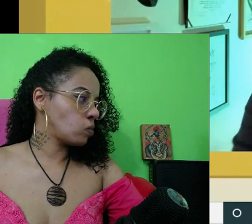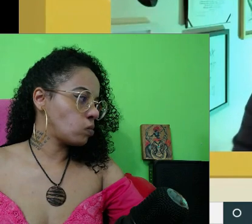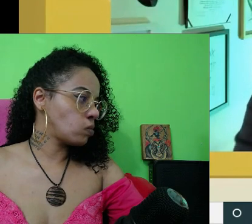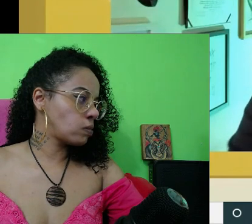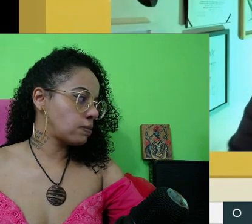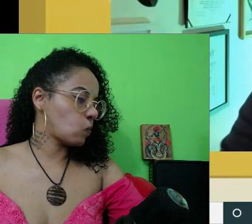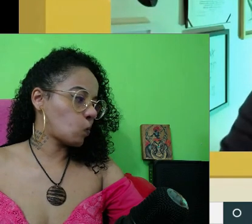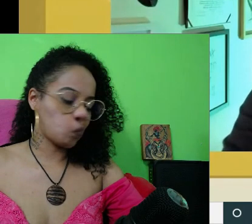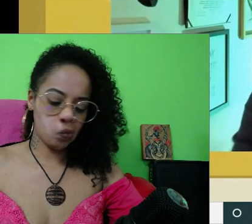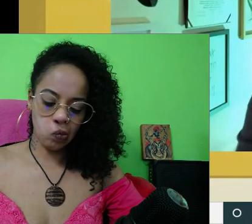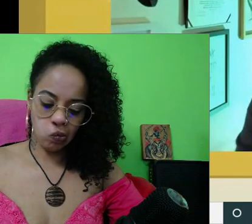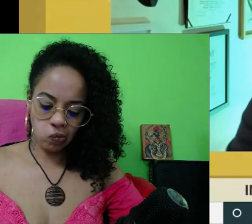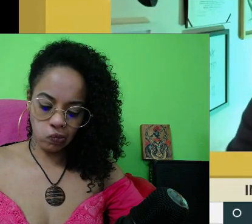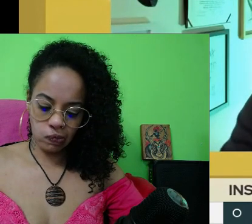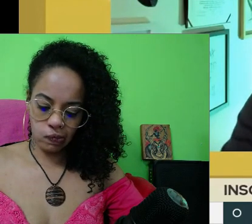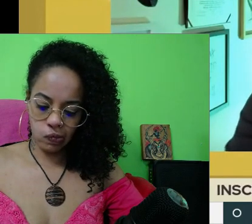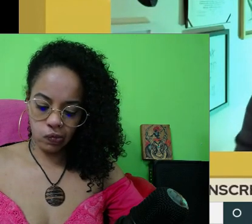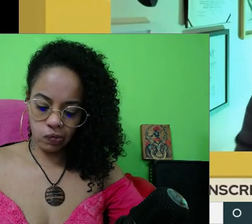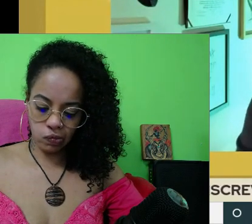papel